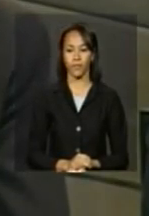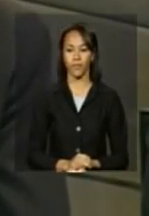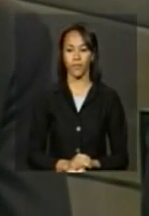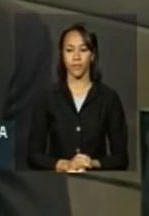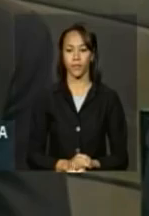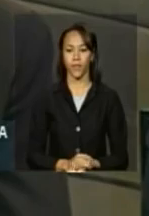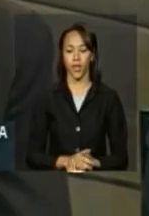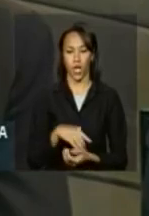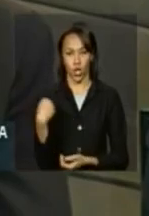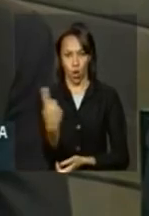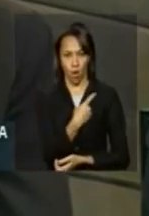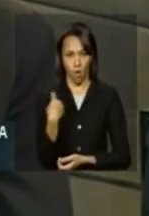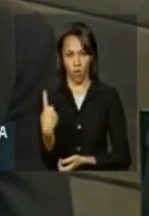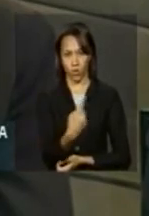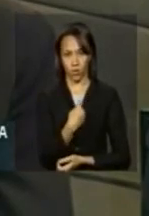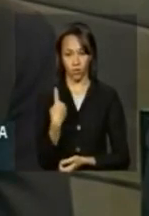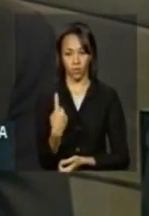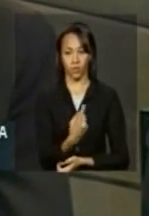Nós aqui